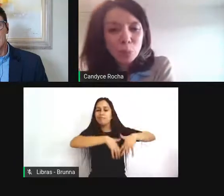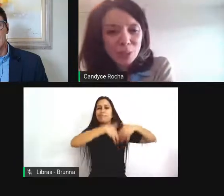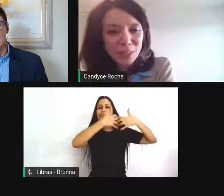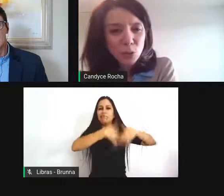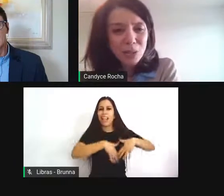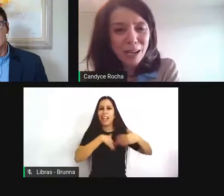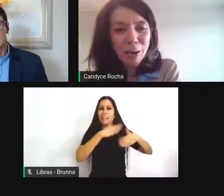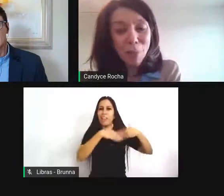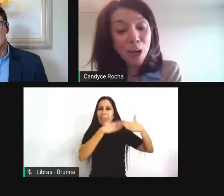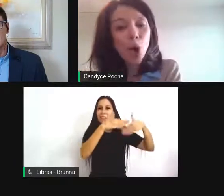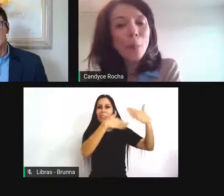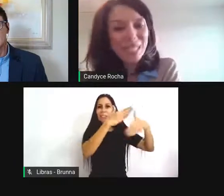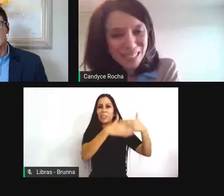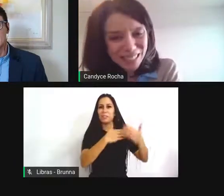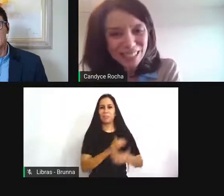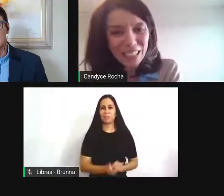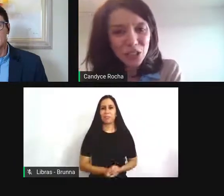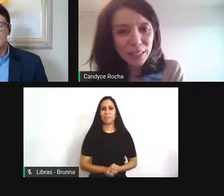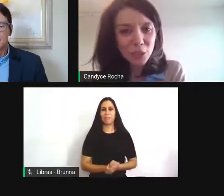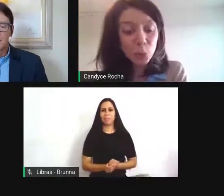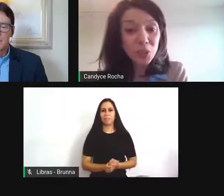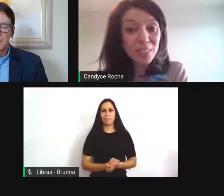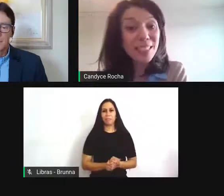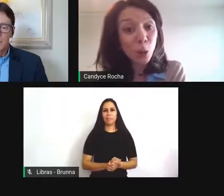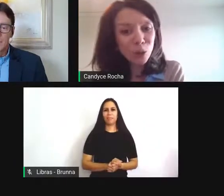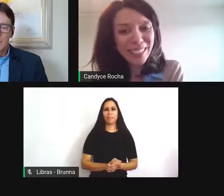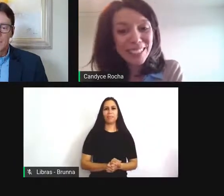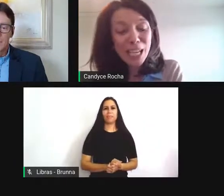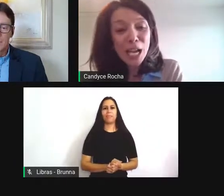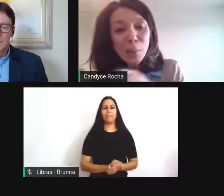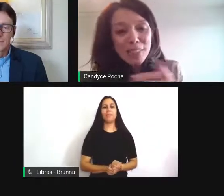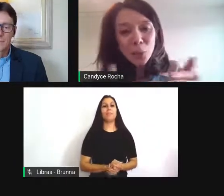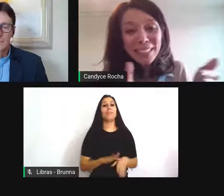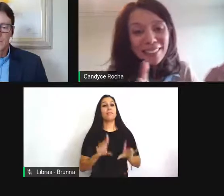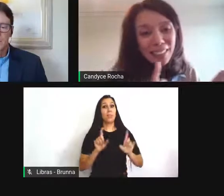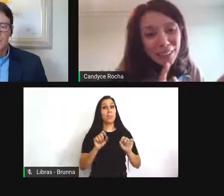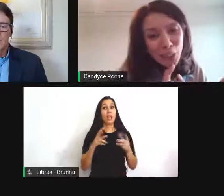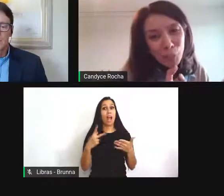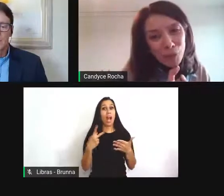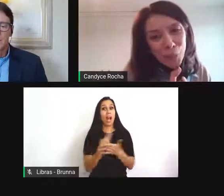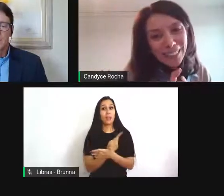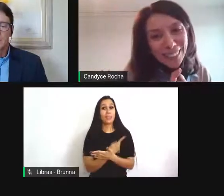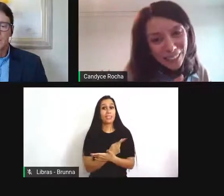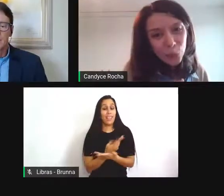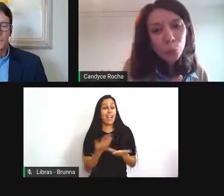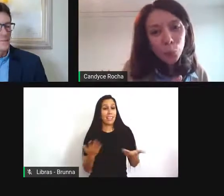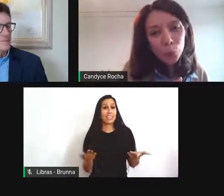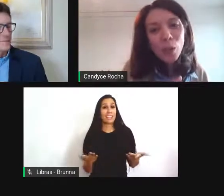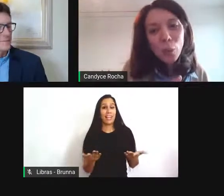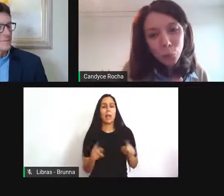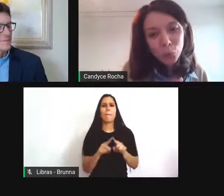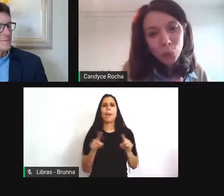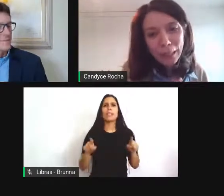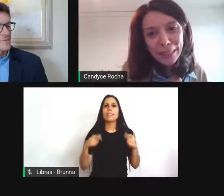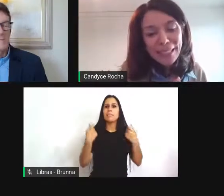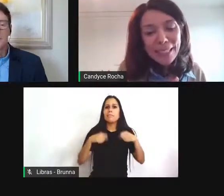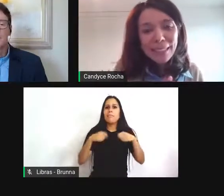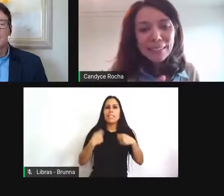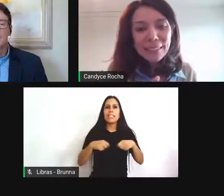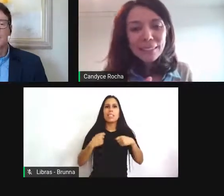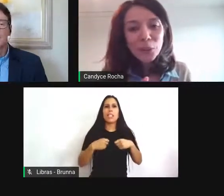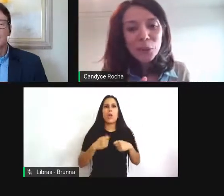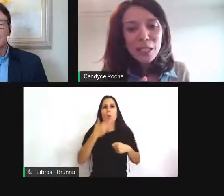descoberta, ou o processo de dar maior praticidade àquela sua pesquisa acontece, mas alguém tem que ter pavimentado do ponto A ao ponto